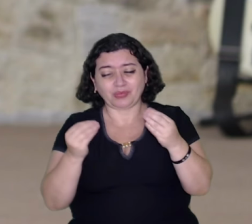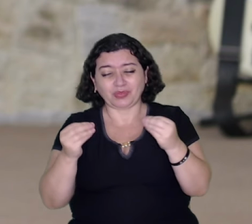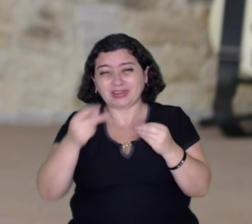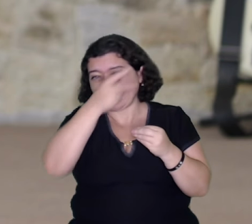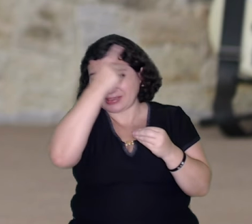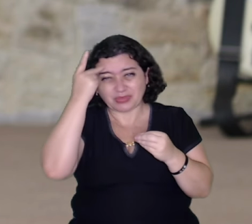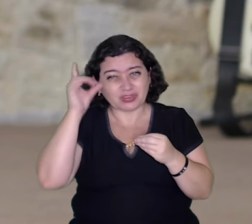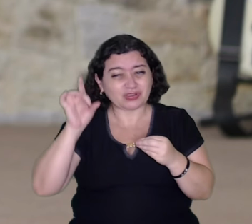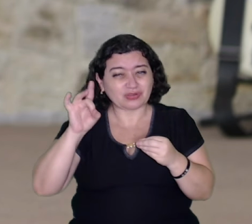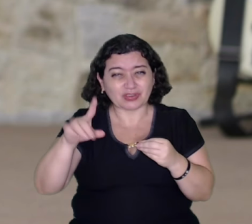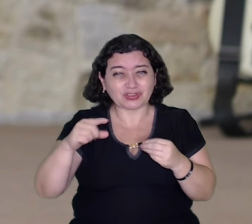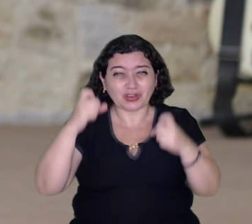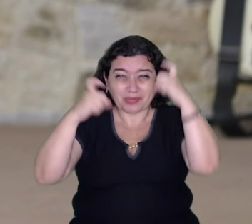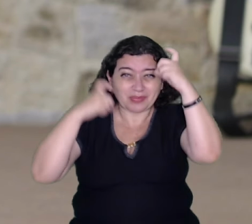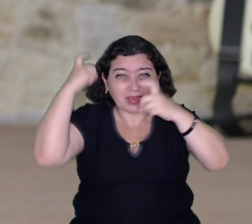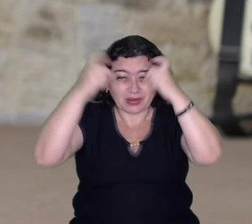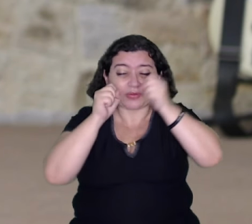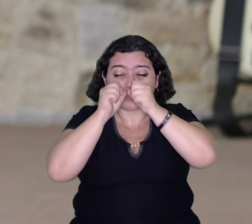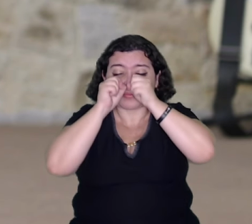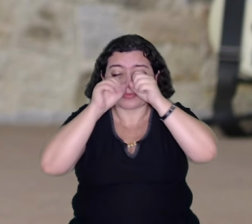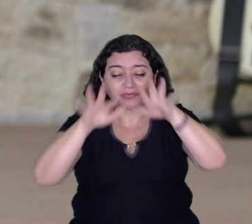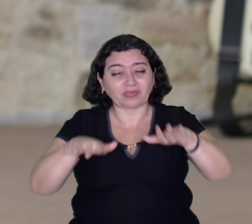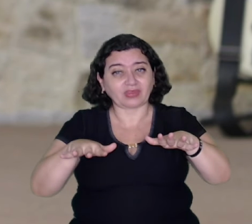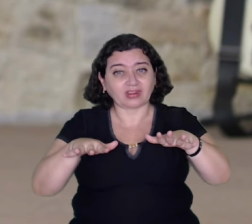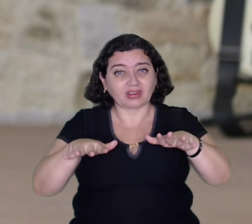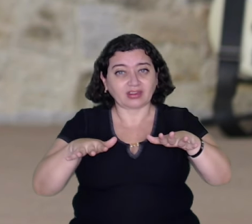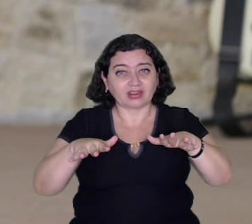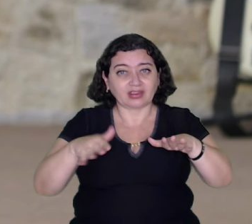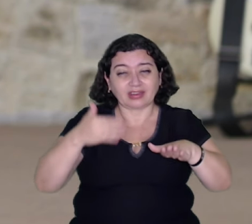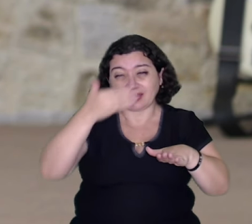com a bênção, ignorando aquele que lhe curou.